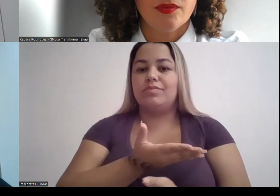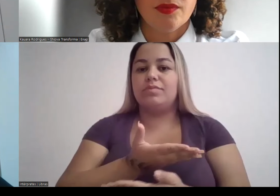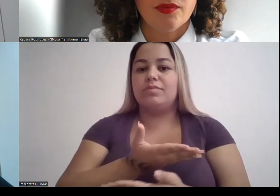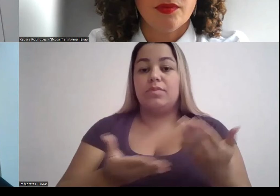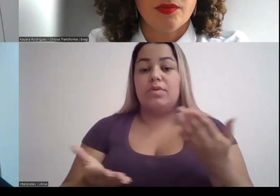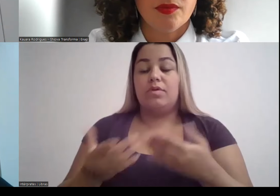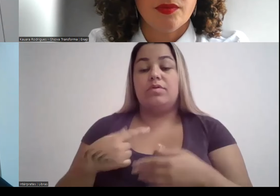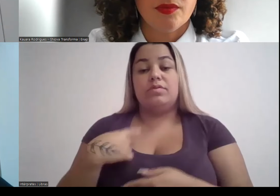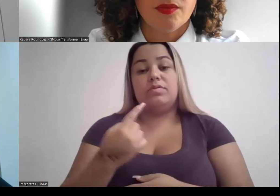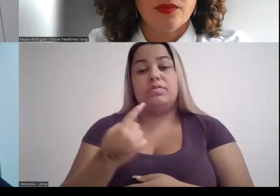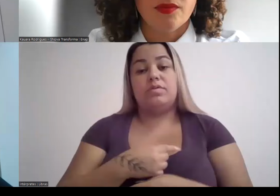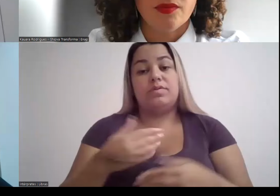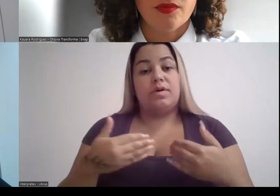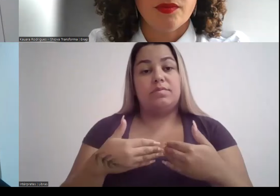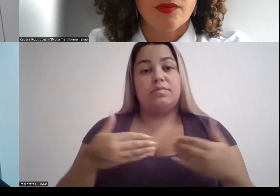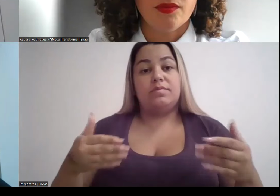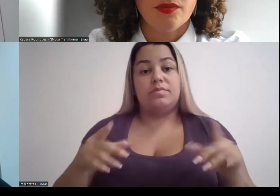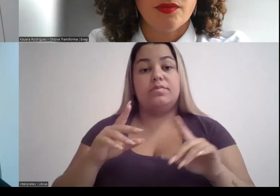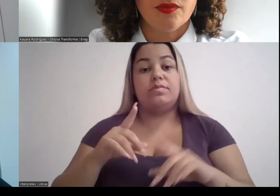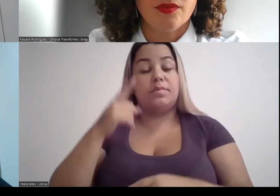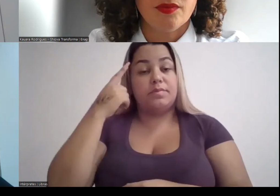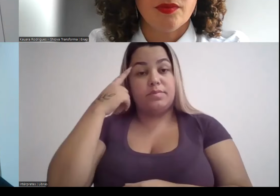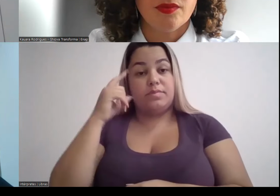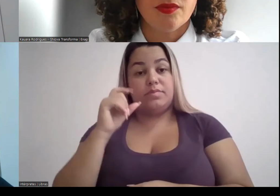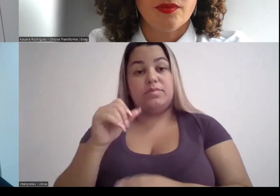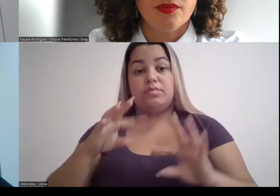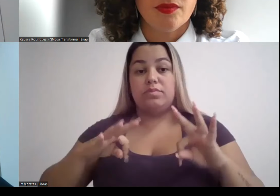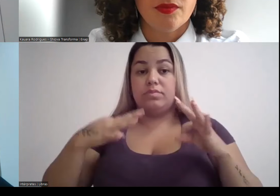abre para pensar o que é melhor para todos,